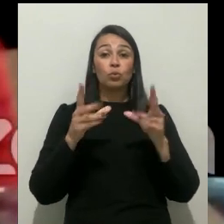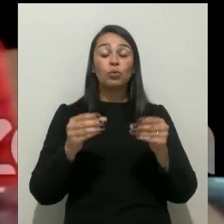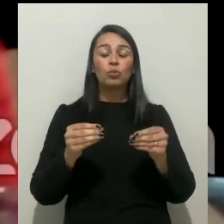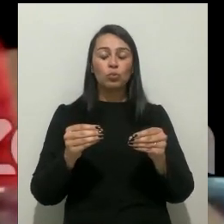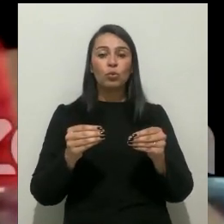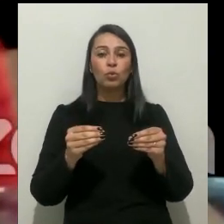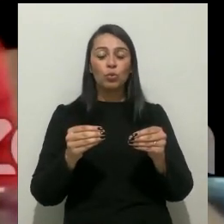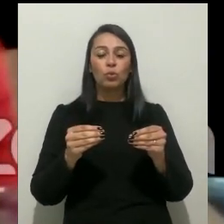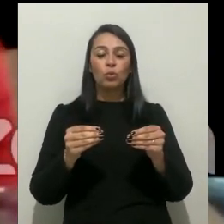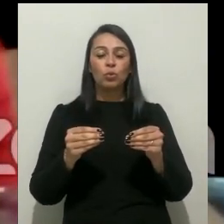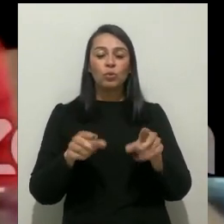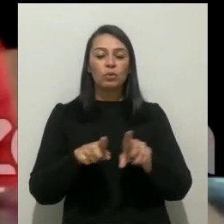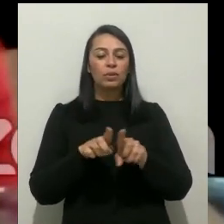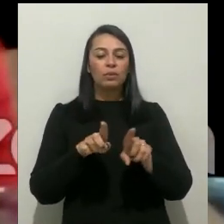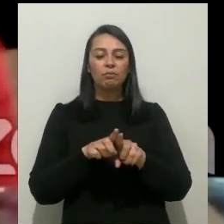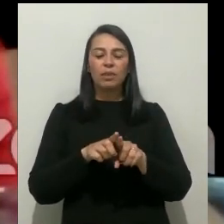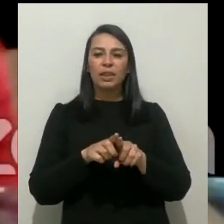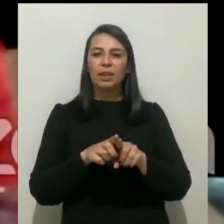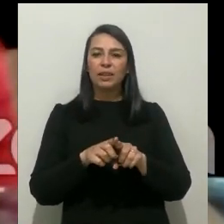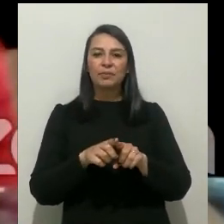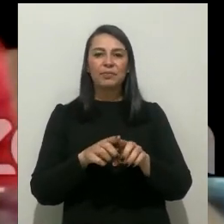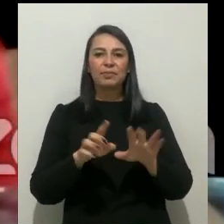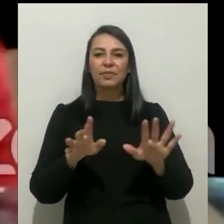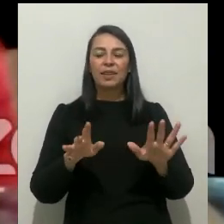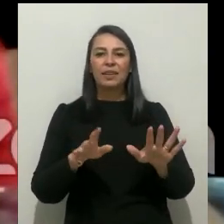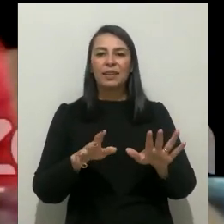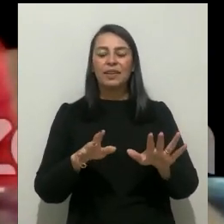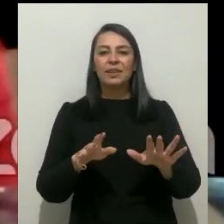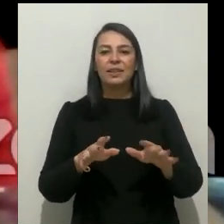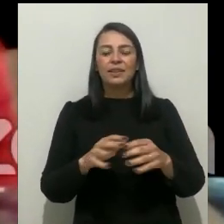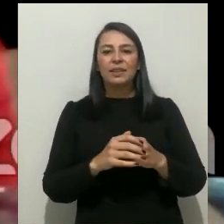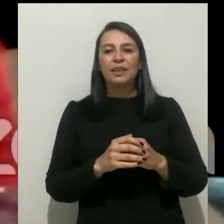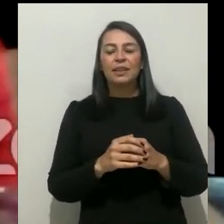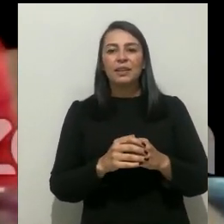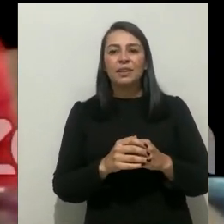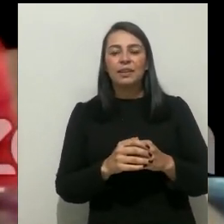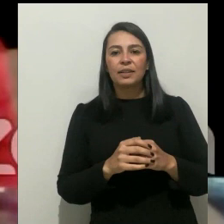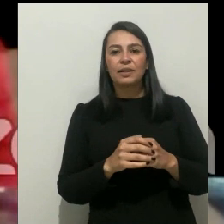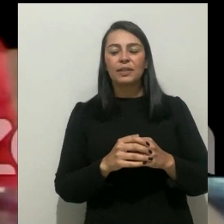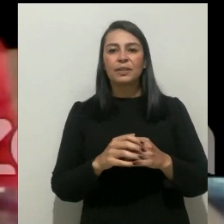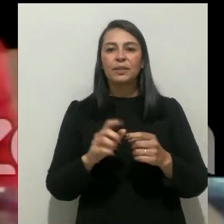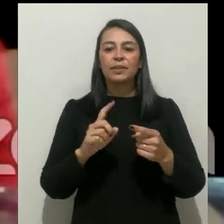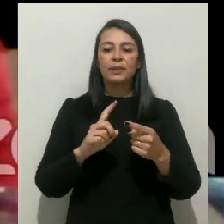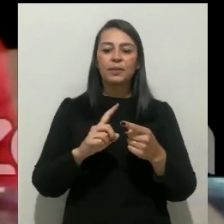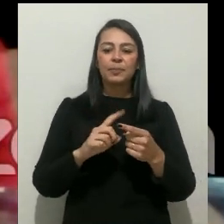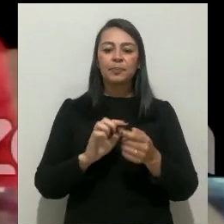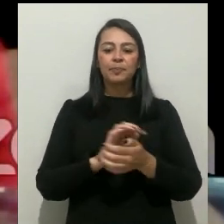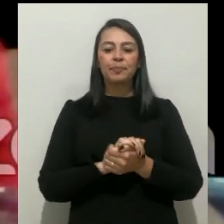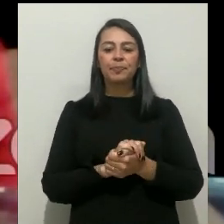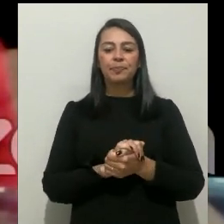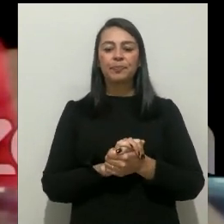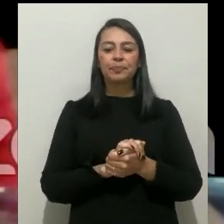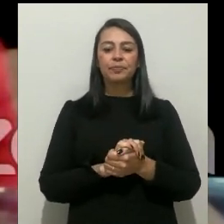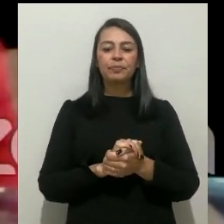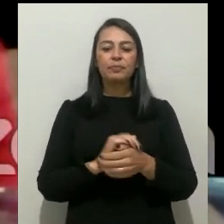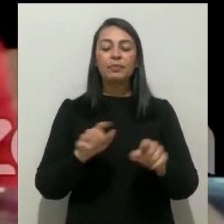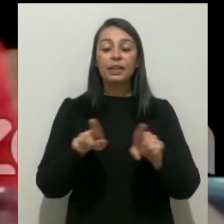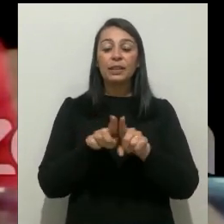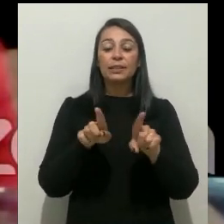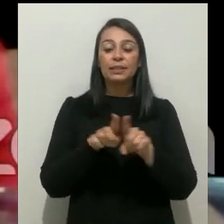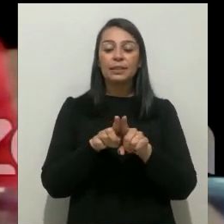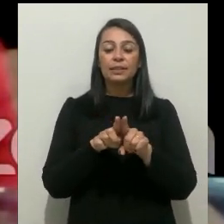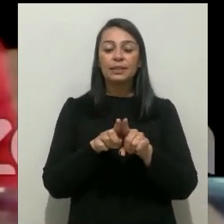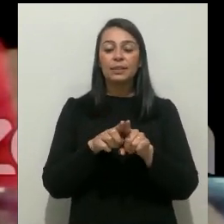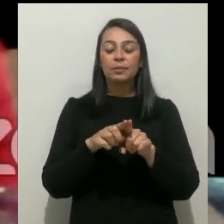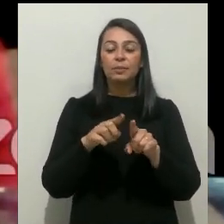por acaso isso, não pode ter sido por acaso, é impossível. O Landowski é o escultor, o Albert